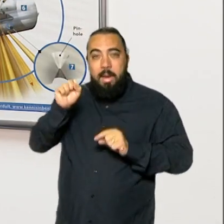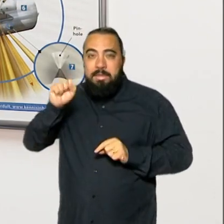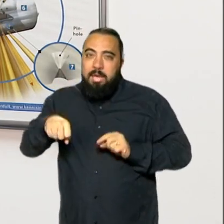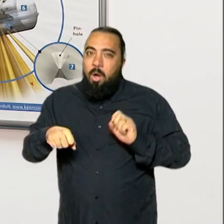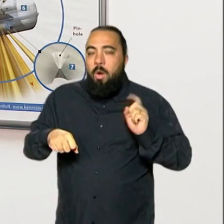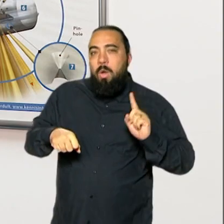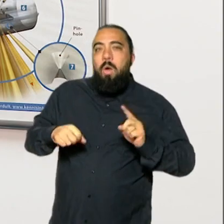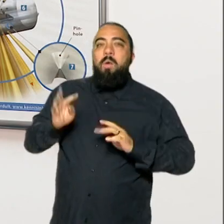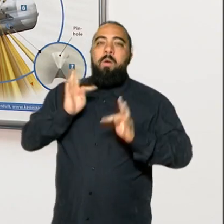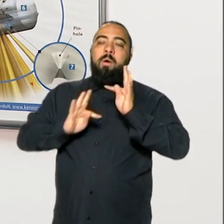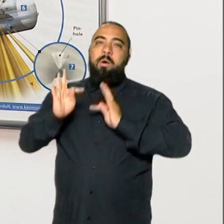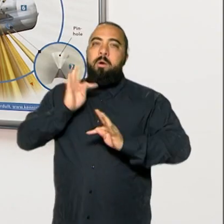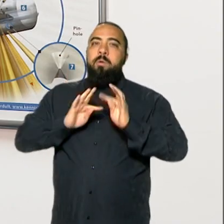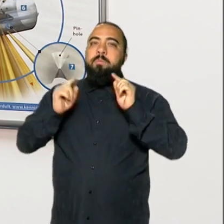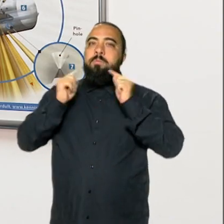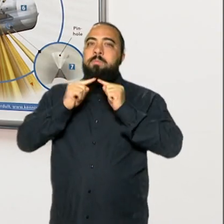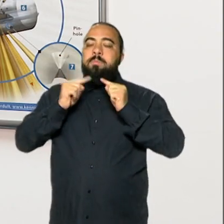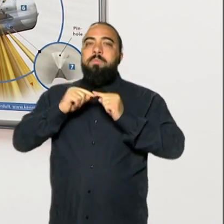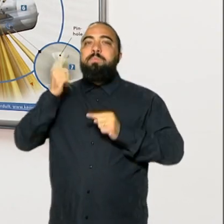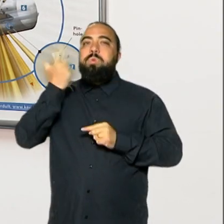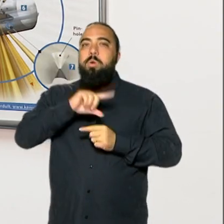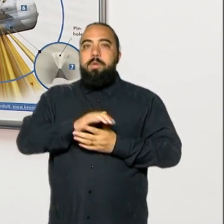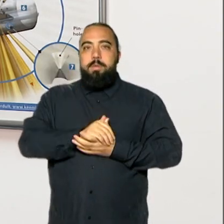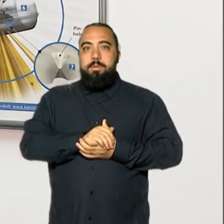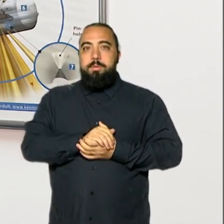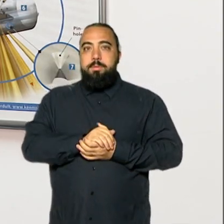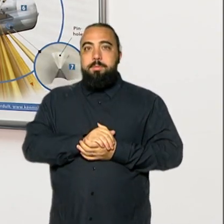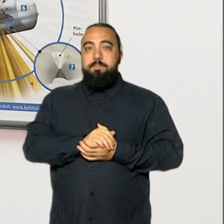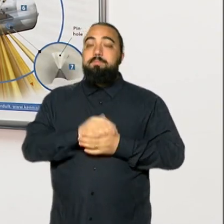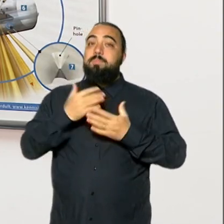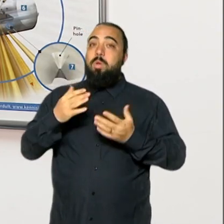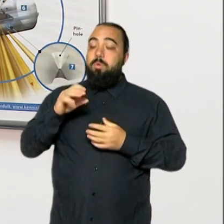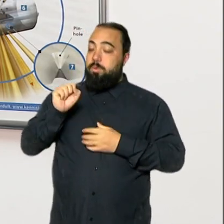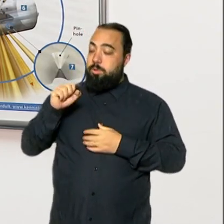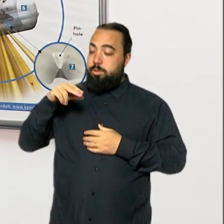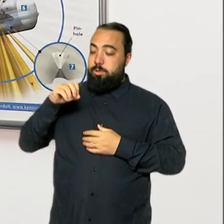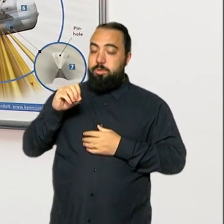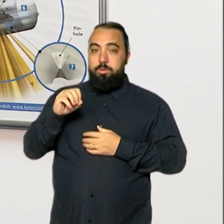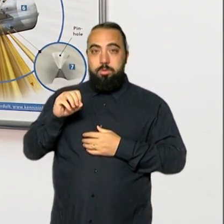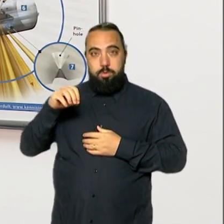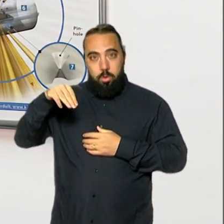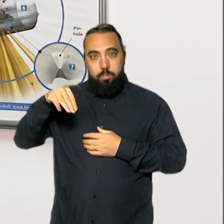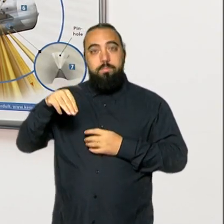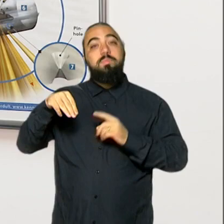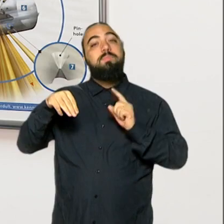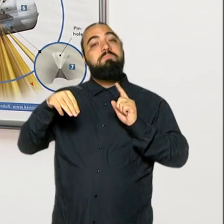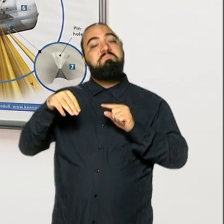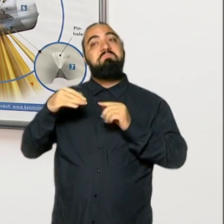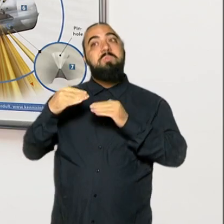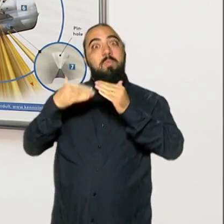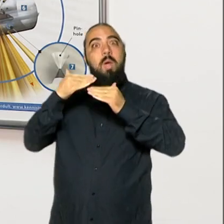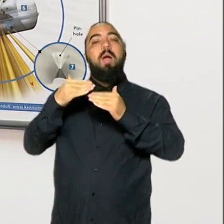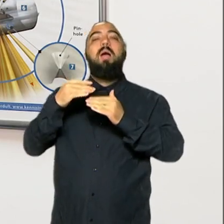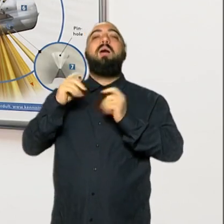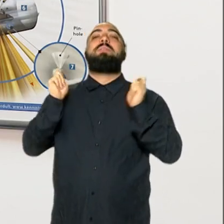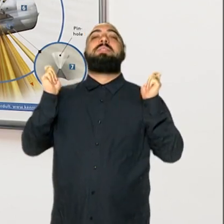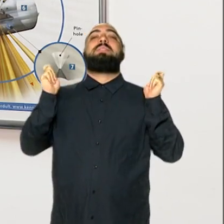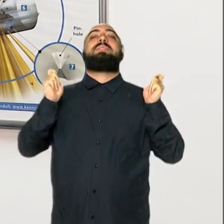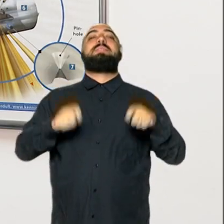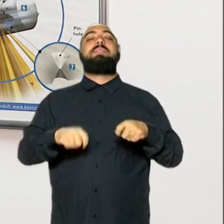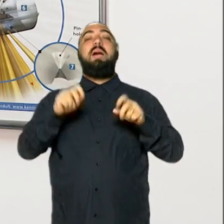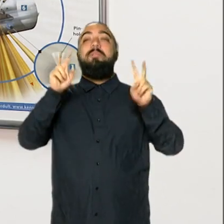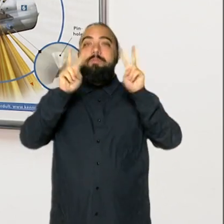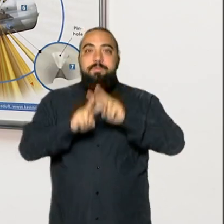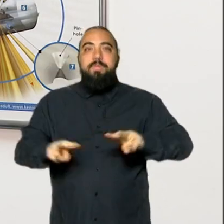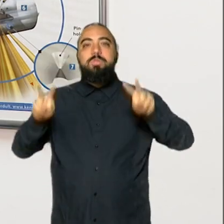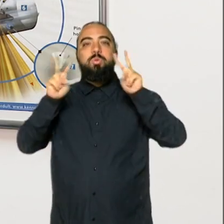ao tratamento, é uma individualização. Com o Snow, o desenvolvimento desse radiofármaco vai nos possibilitar